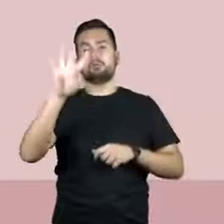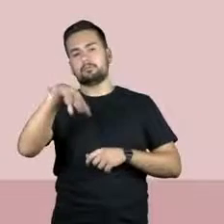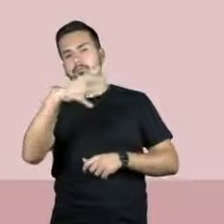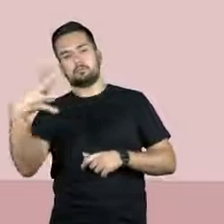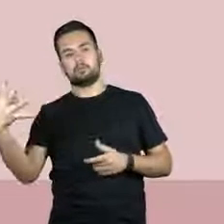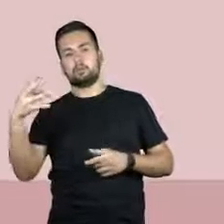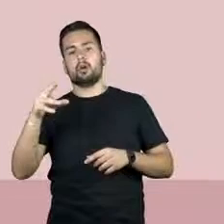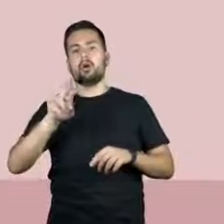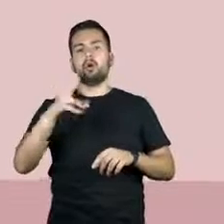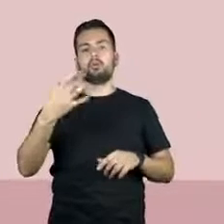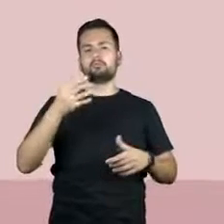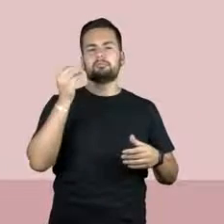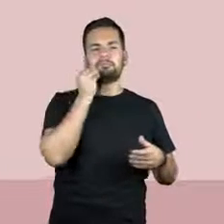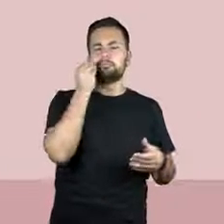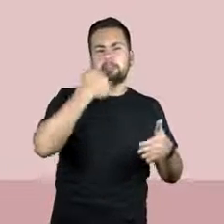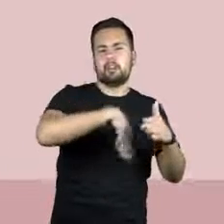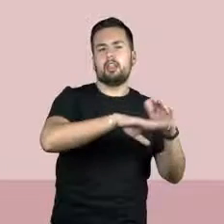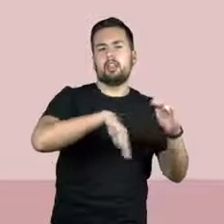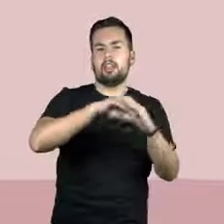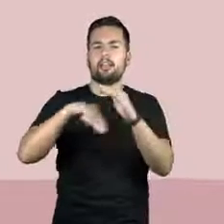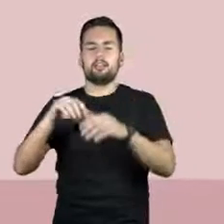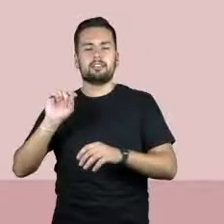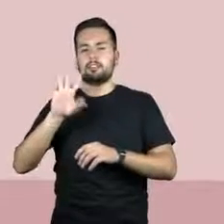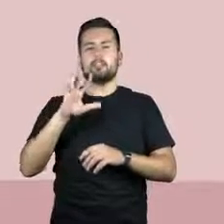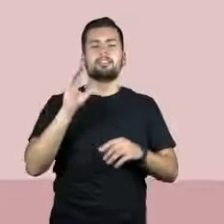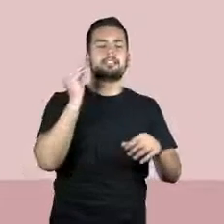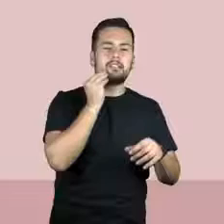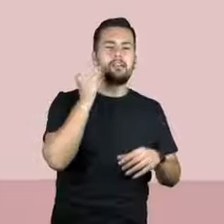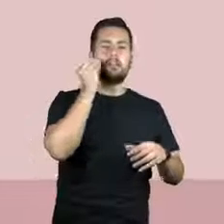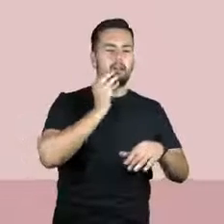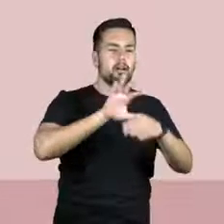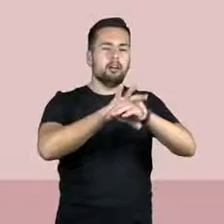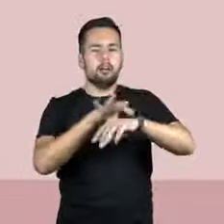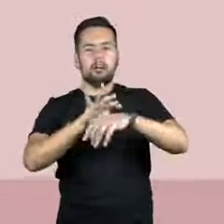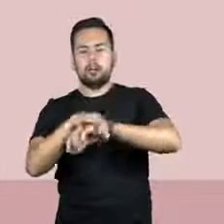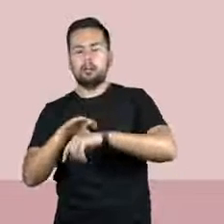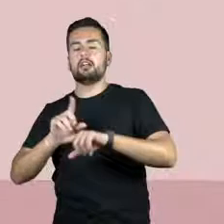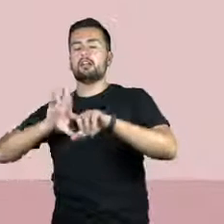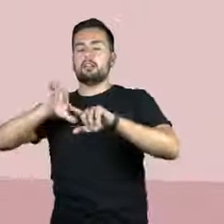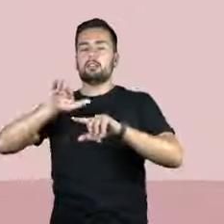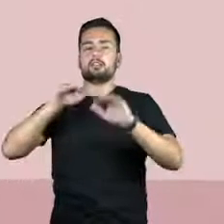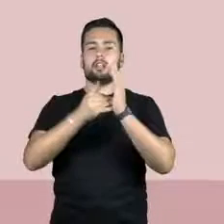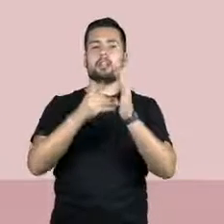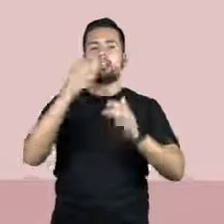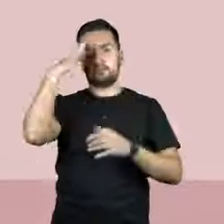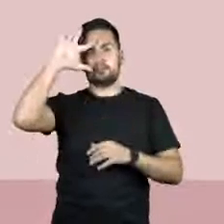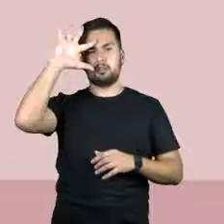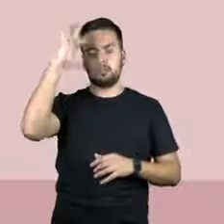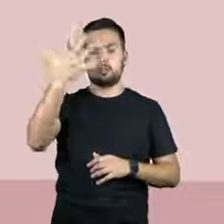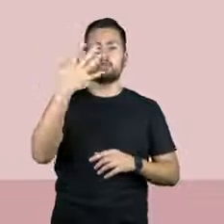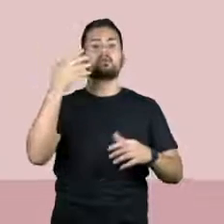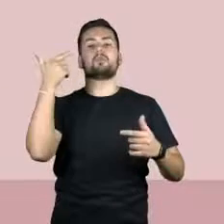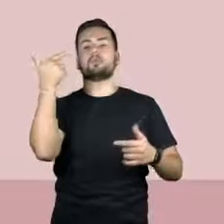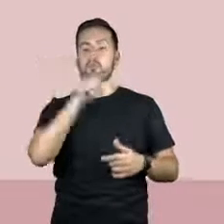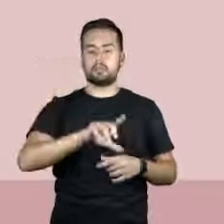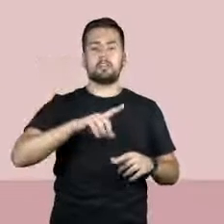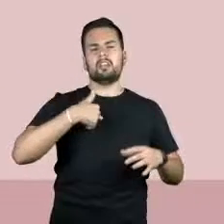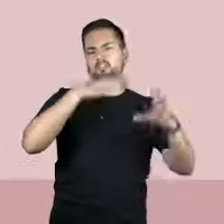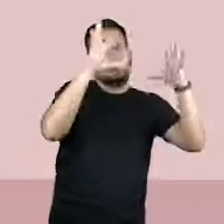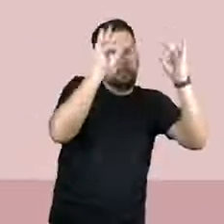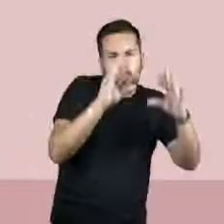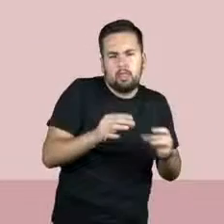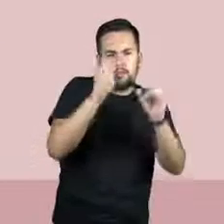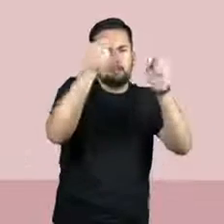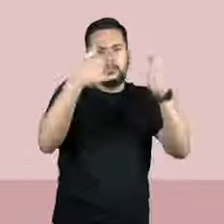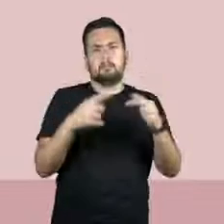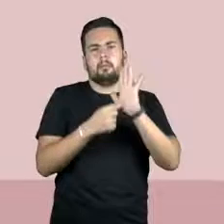ou com chutes, onde você vai testando o fator de segurança até convergir um resultado. Tá? Aqui eu não vou trazer muito detalhado cada